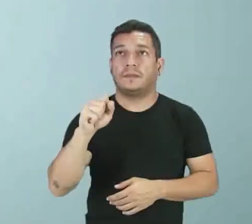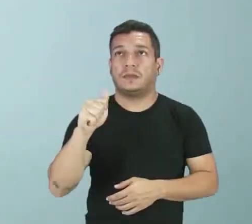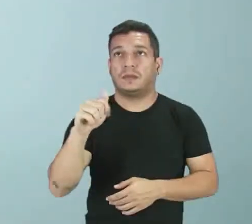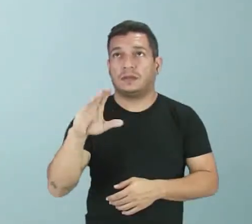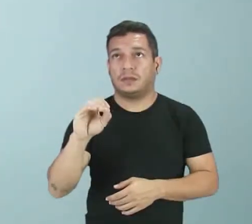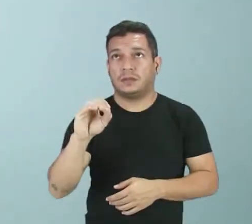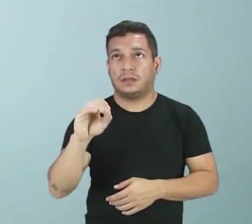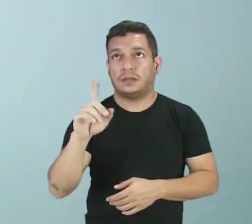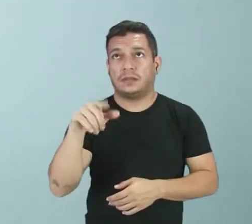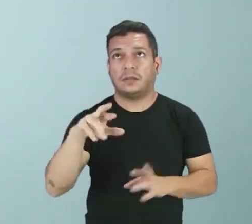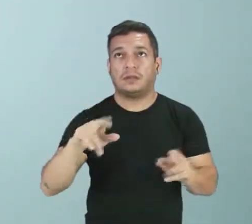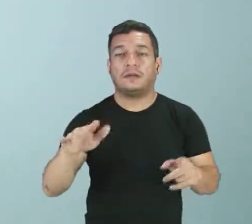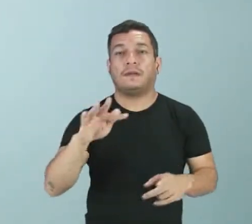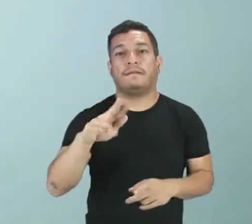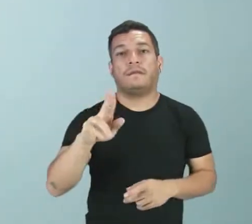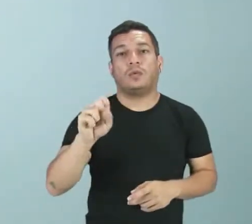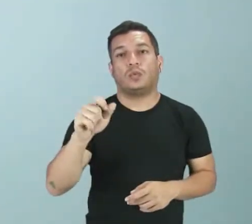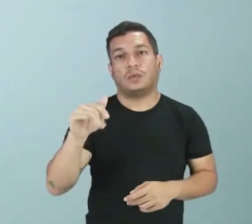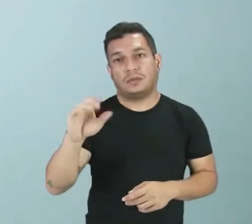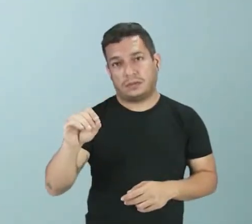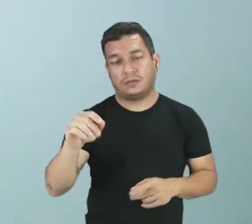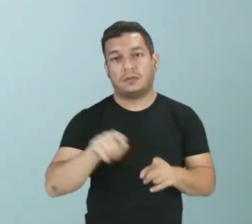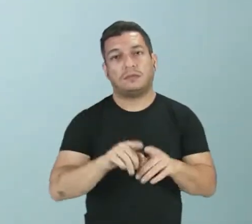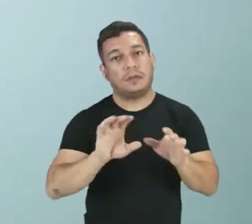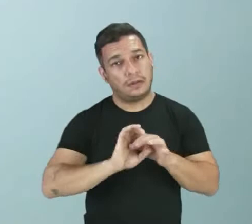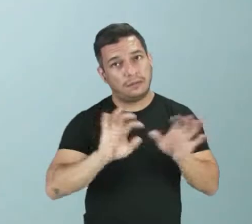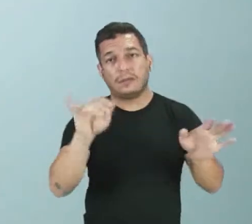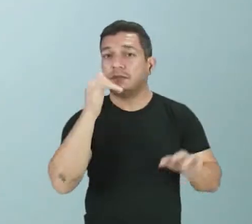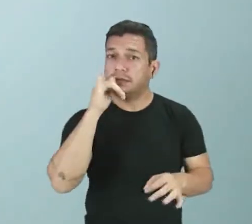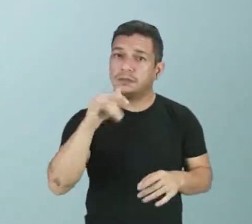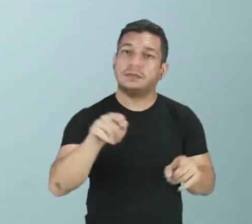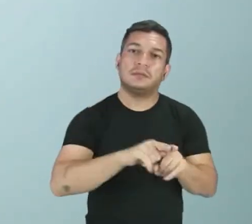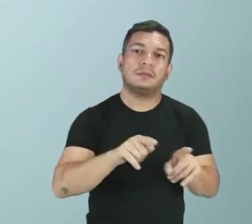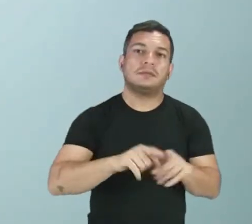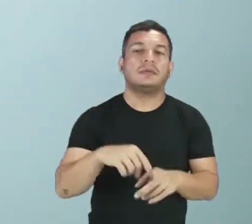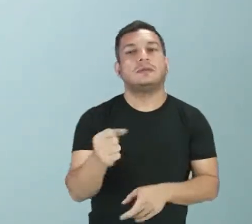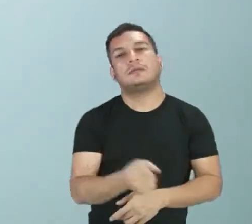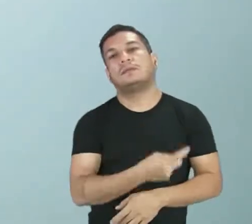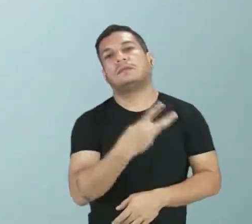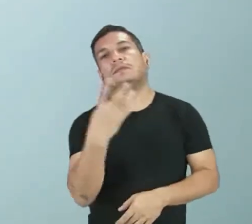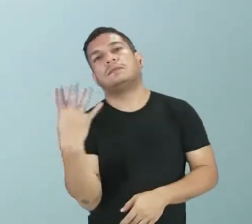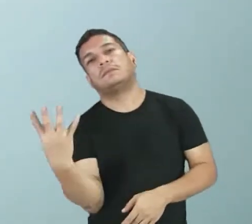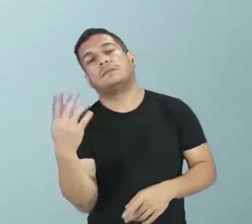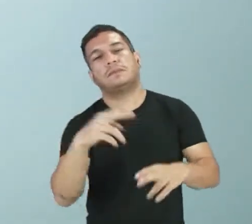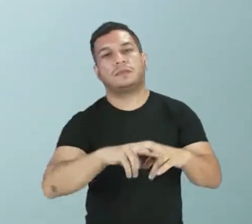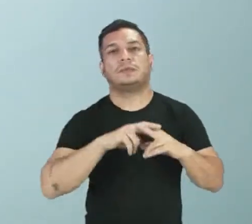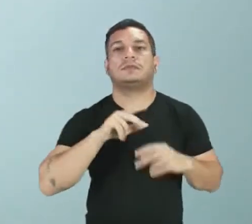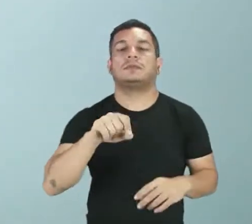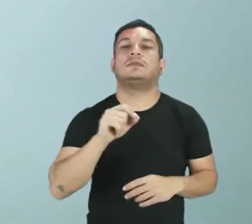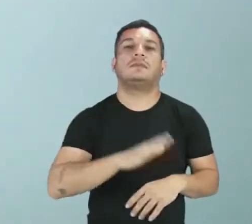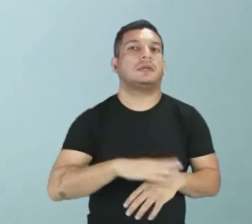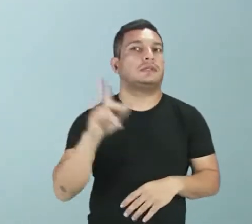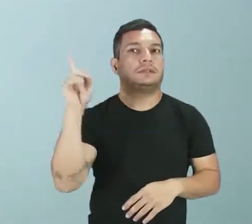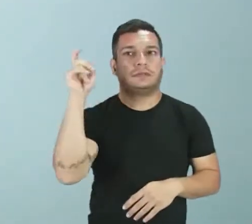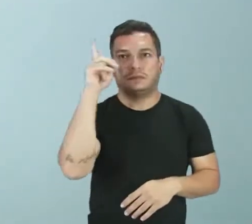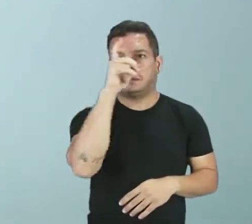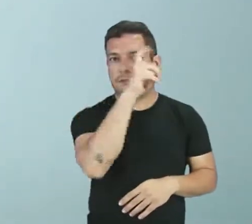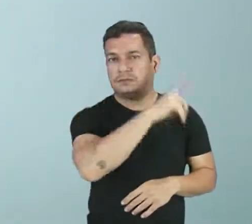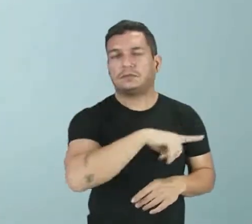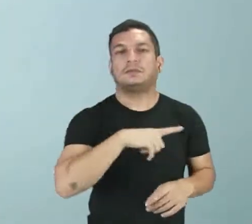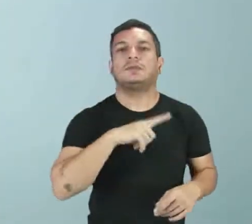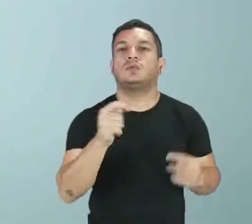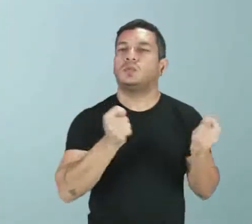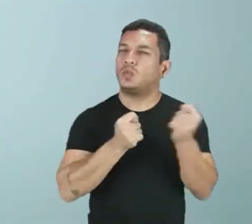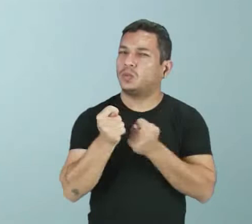fissão é diferente de fusão, tanto no meio de liberação de energia quanto em quantidade. E por isso que é muito mais difícil você ter